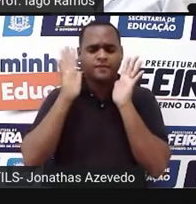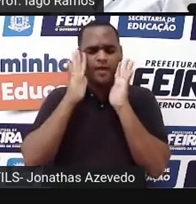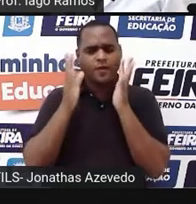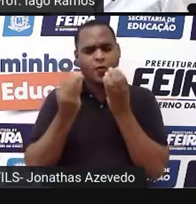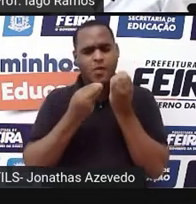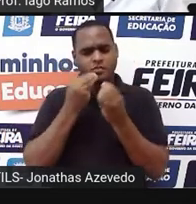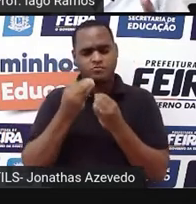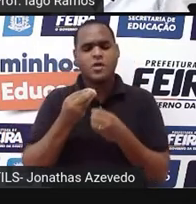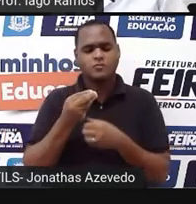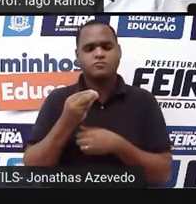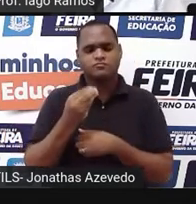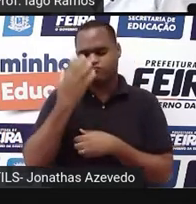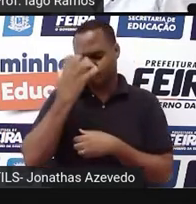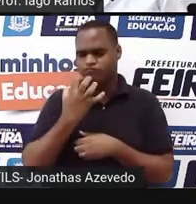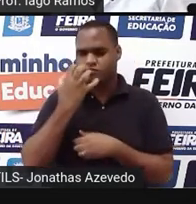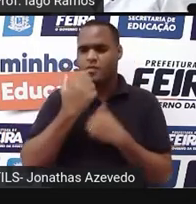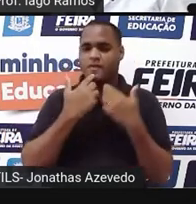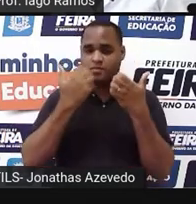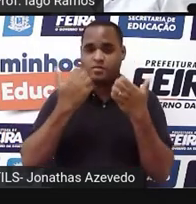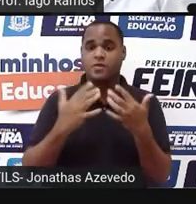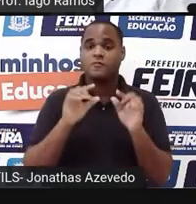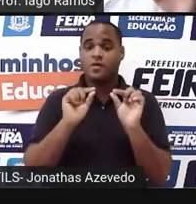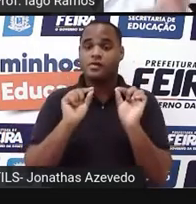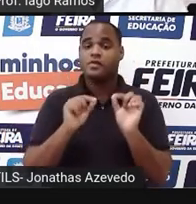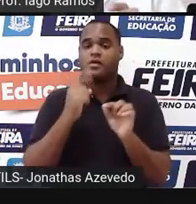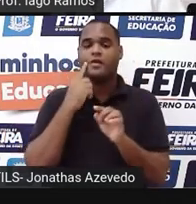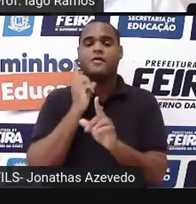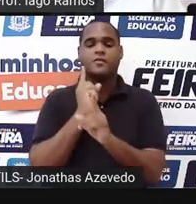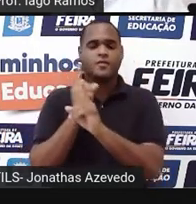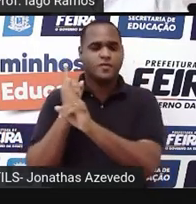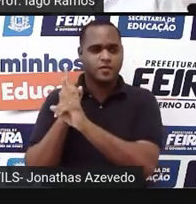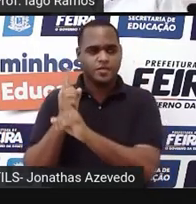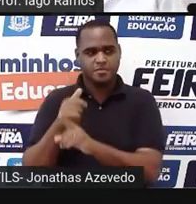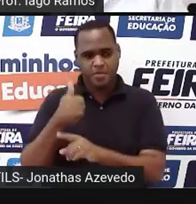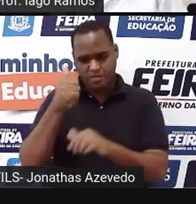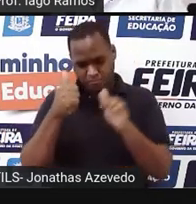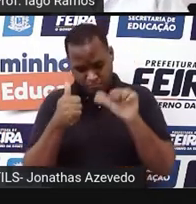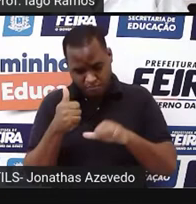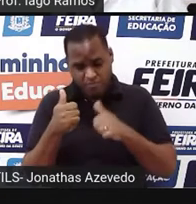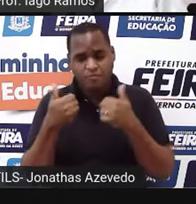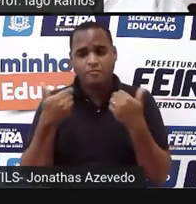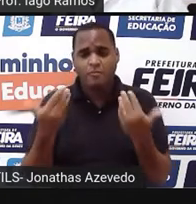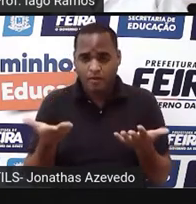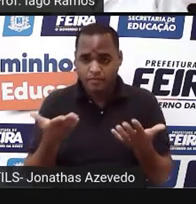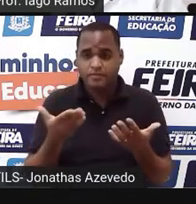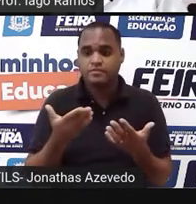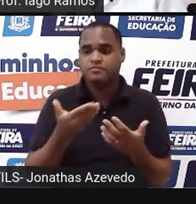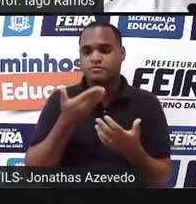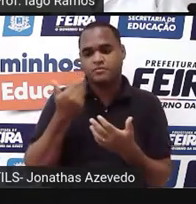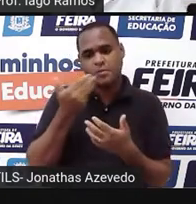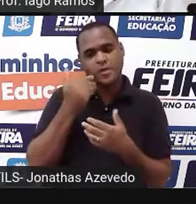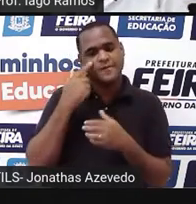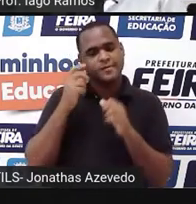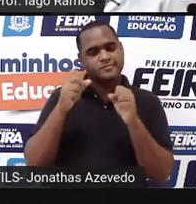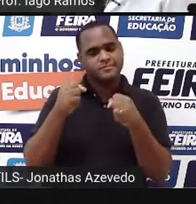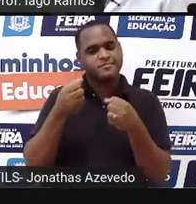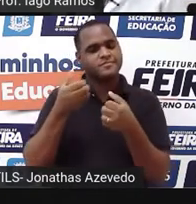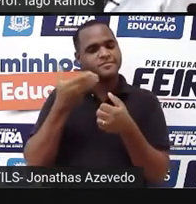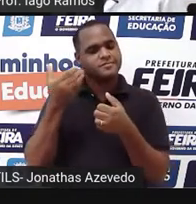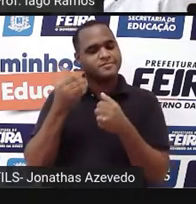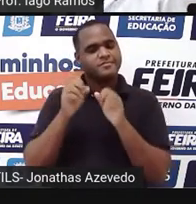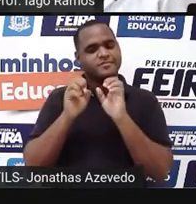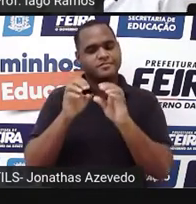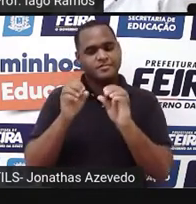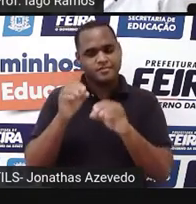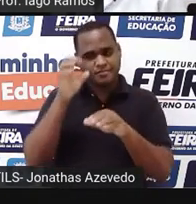muita sinceridade a gente encontra aí, né? O quanto a gente conseguiu entender dessa aula até esse momento